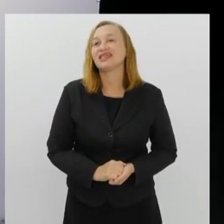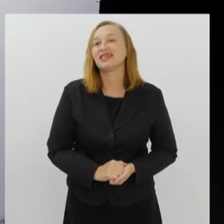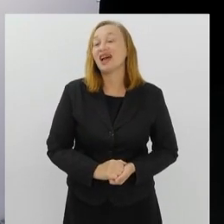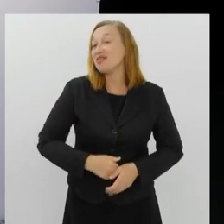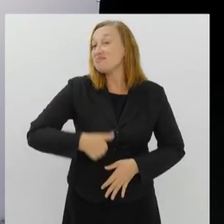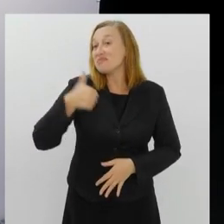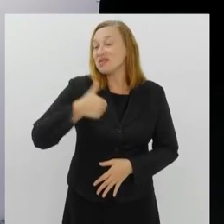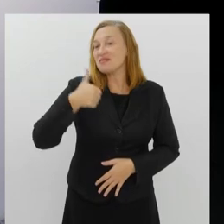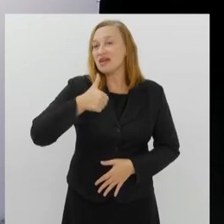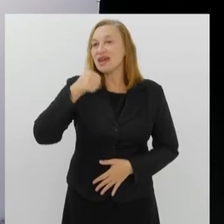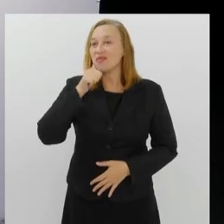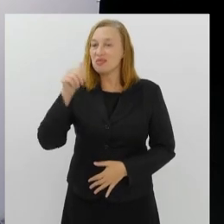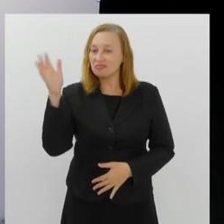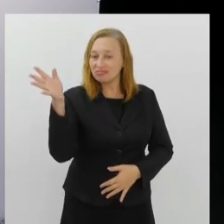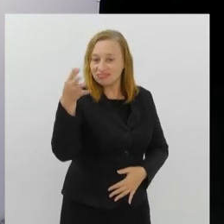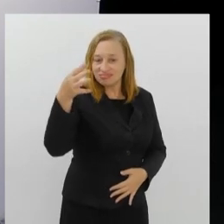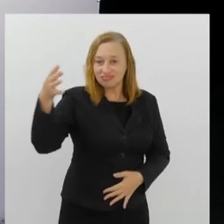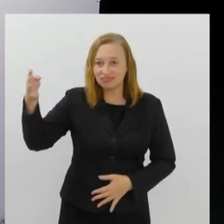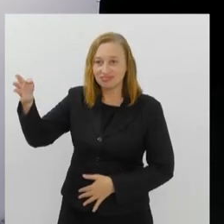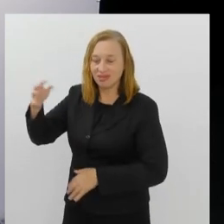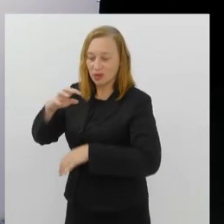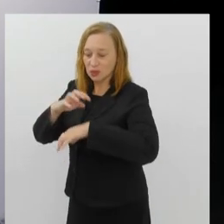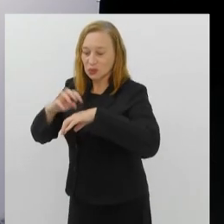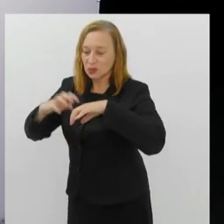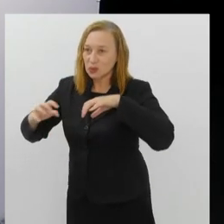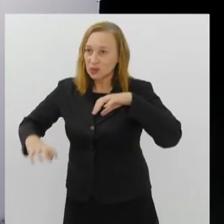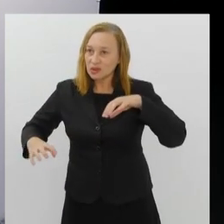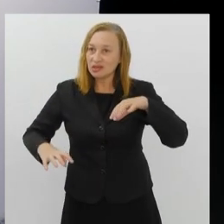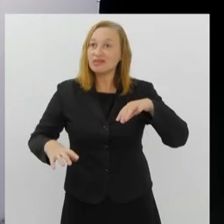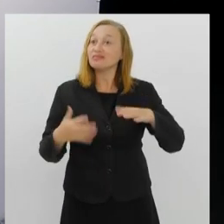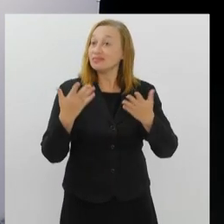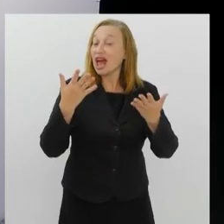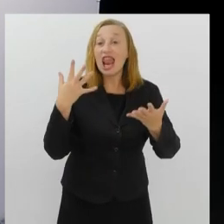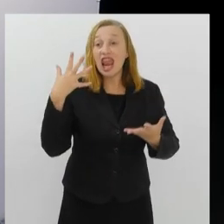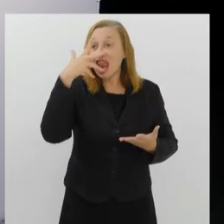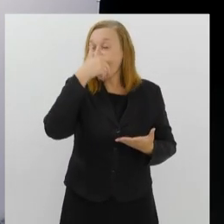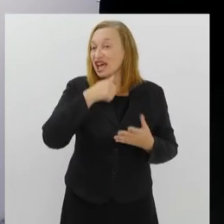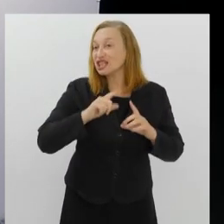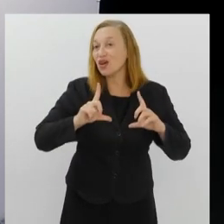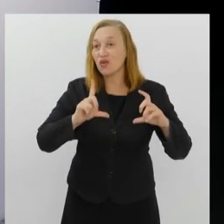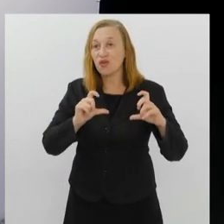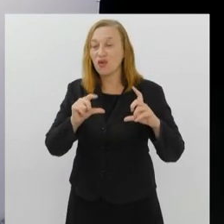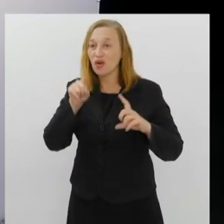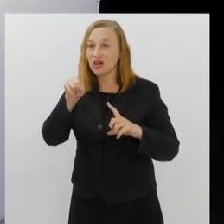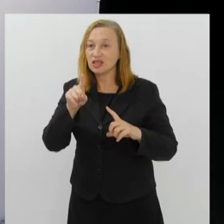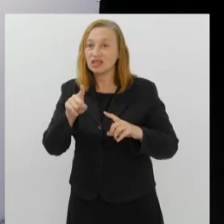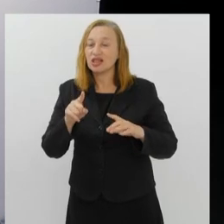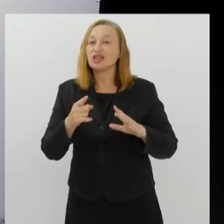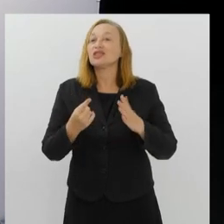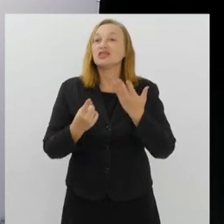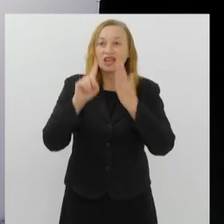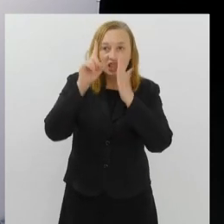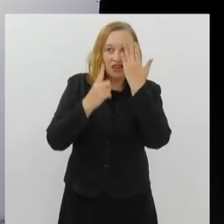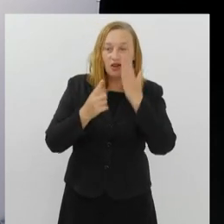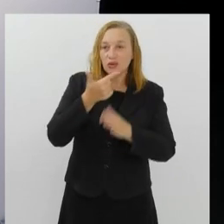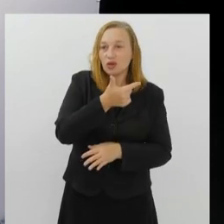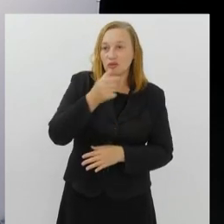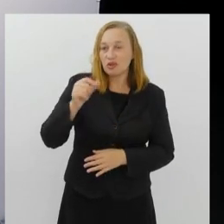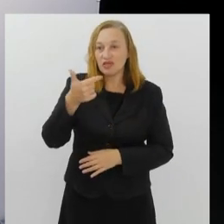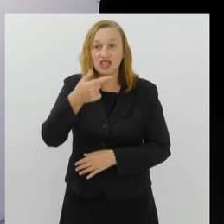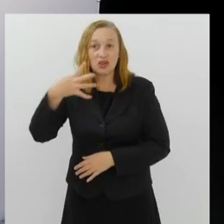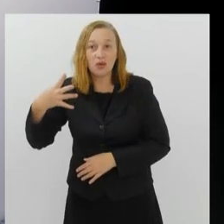como a primeira porta-bandeira da Porra da Pedra. Essa, lindíssima. Nosso carnaval de